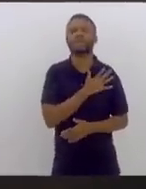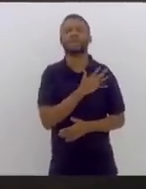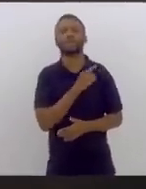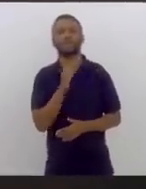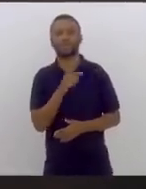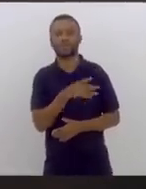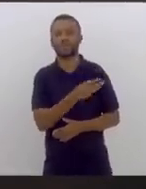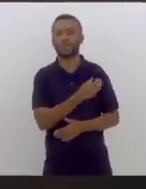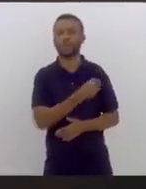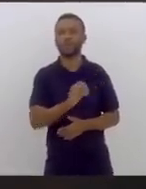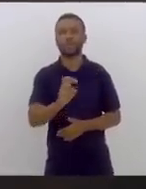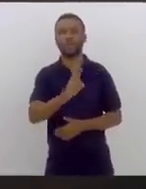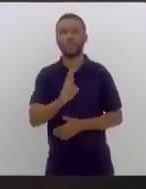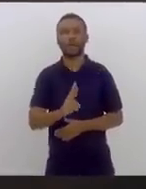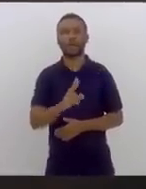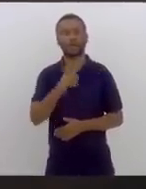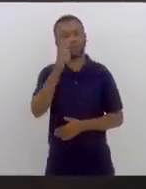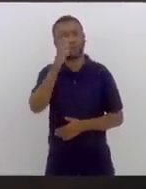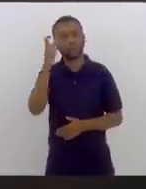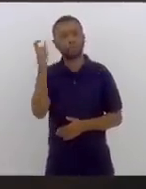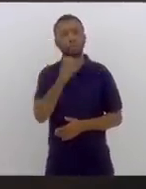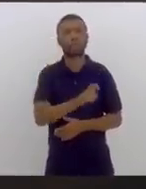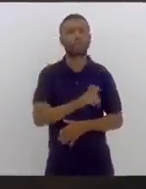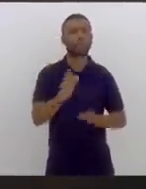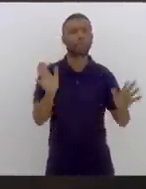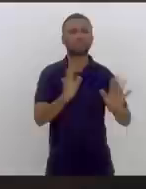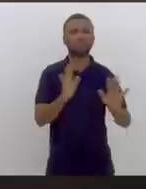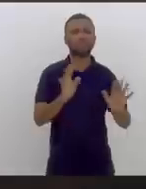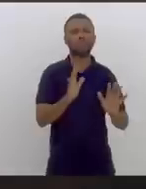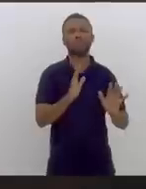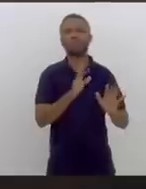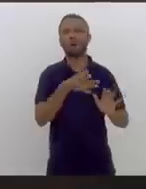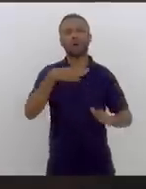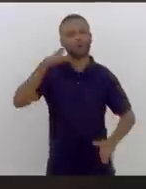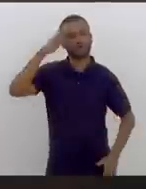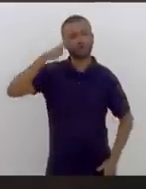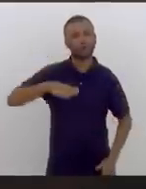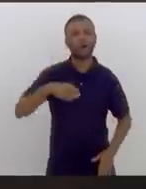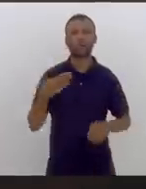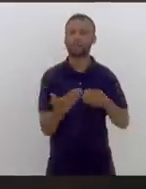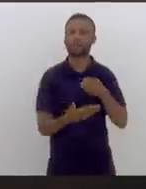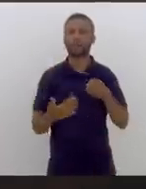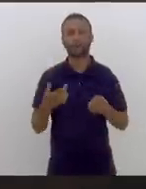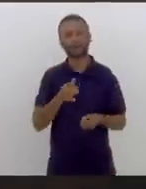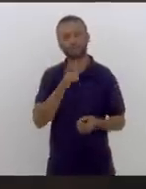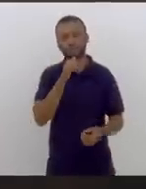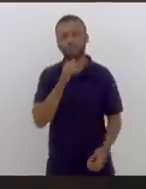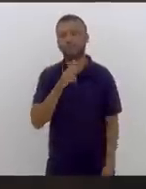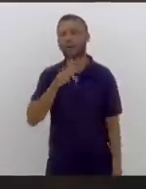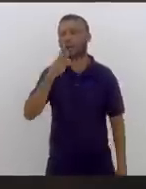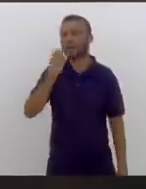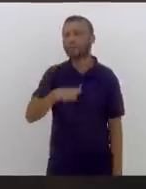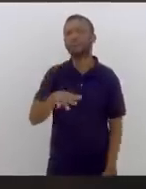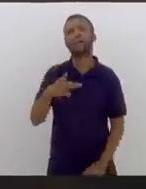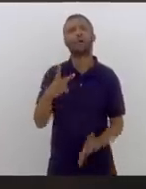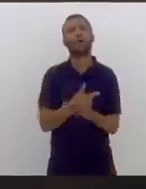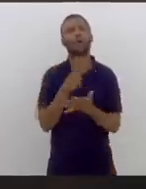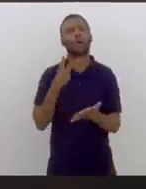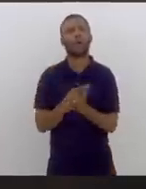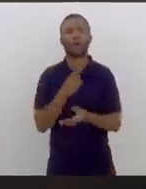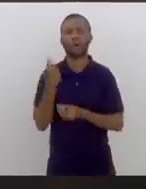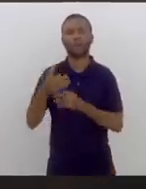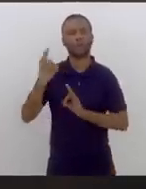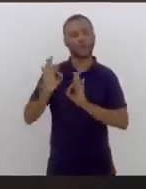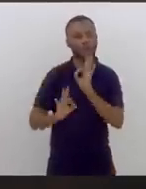então ela não interessou muito aos praças entendeu infelizmente A Grama Foi um erro forma que ela foi